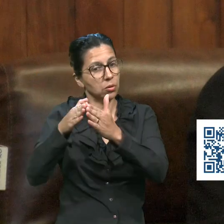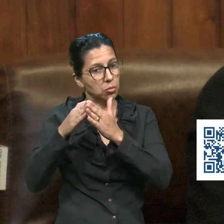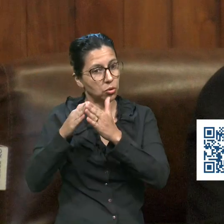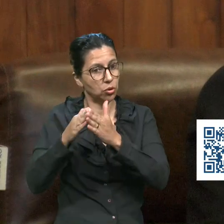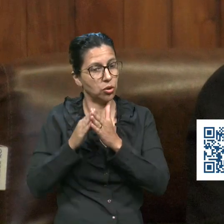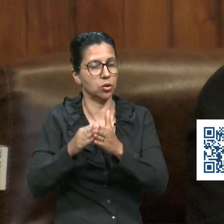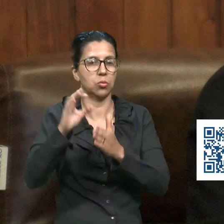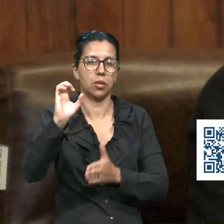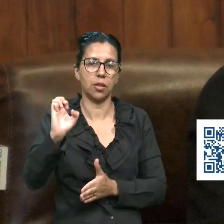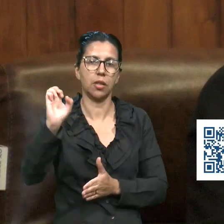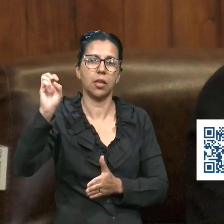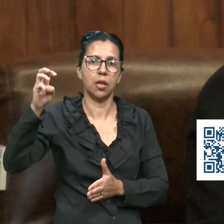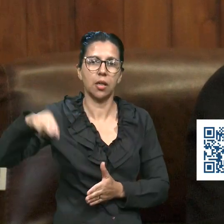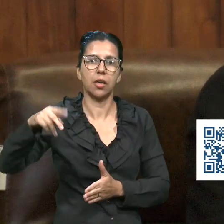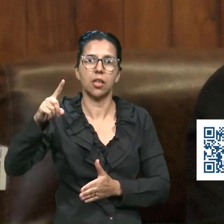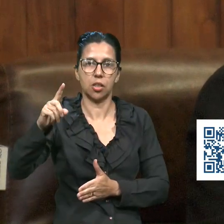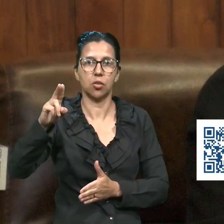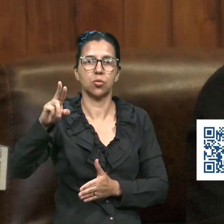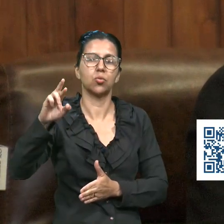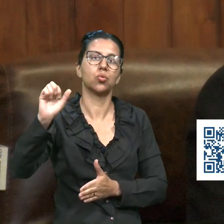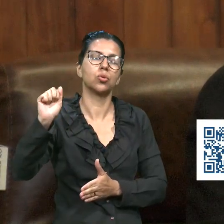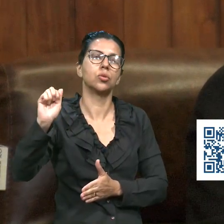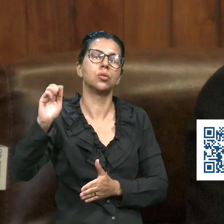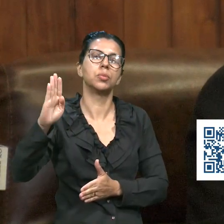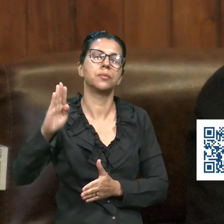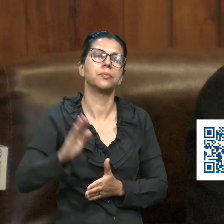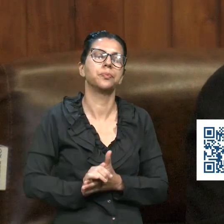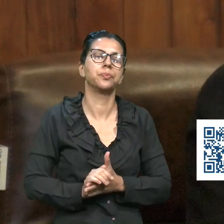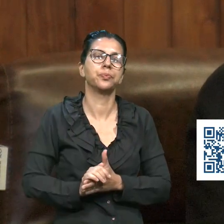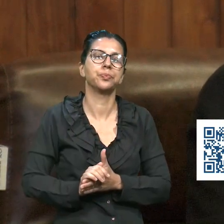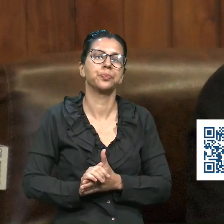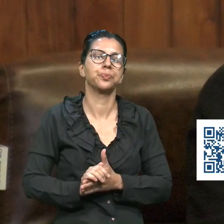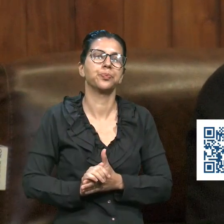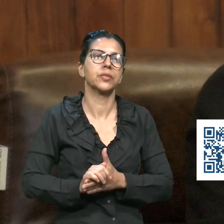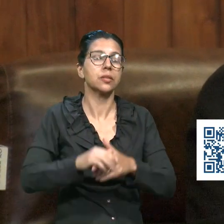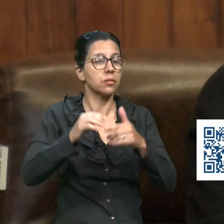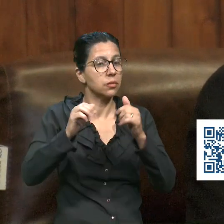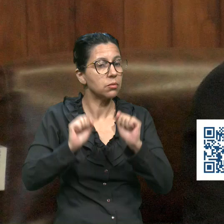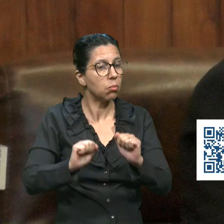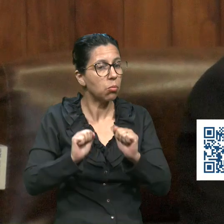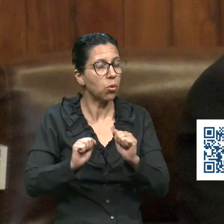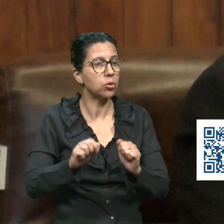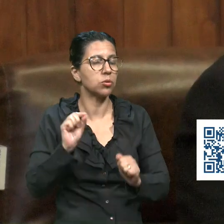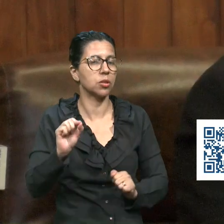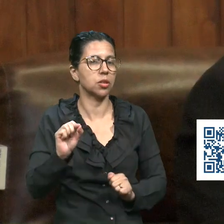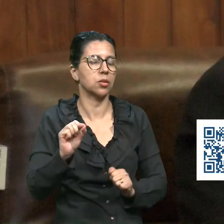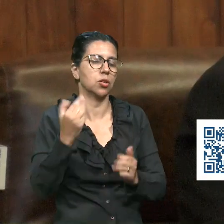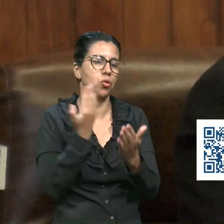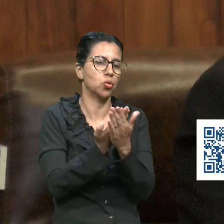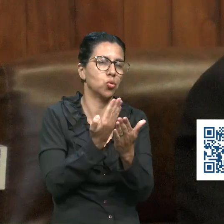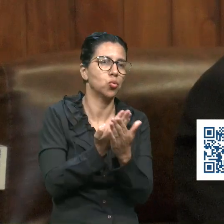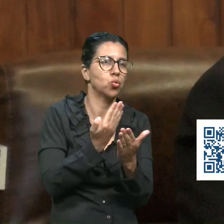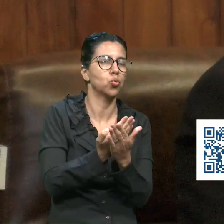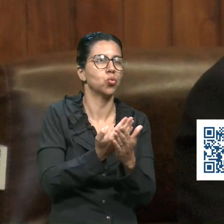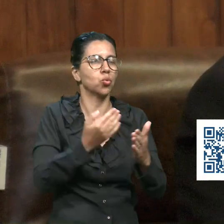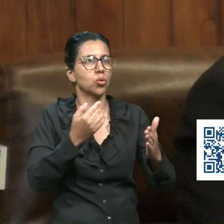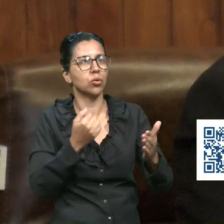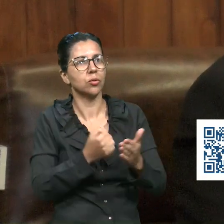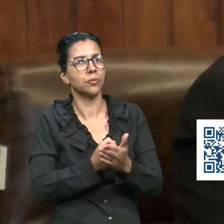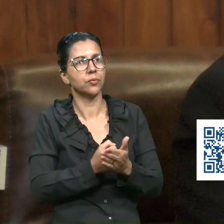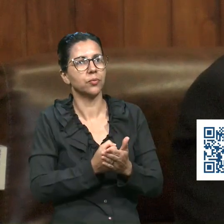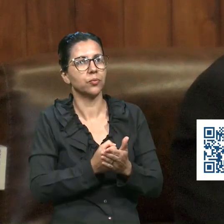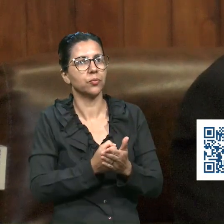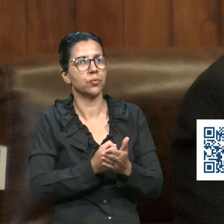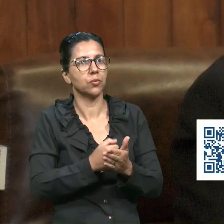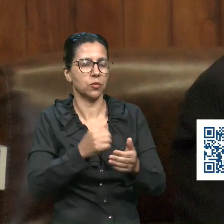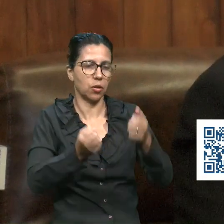da Indurb, senhor Valdeci Fogás de Oliveira, informar essa Casa de Leis sobre a possibilidade de proceder estudos referentes à implantação de